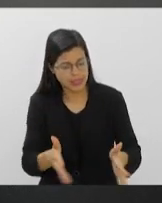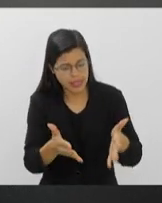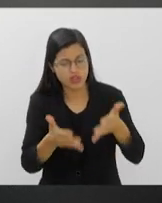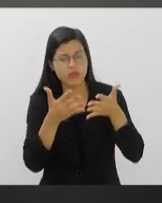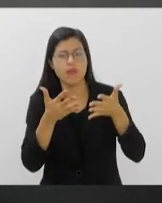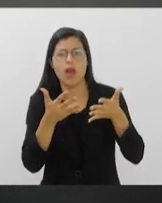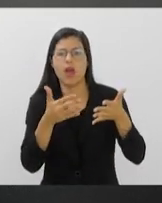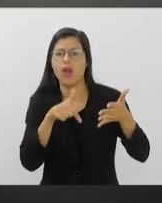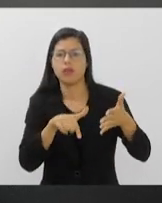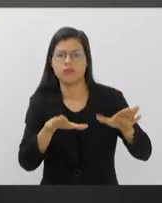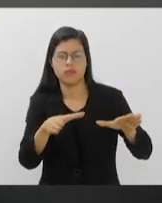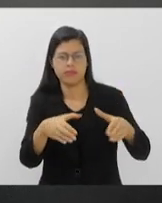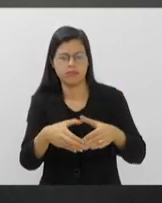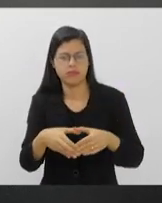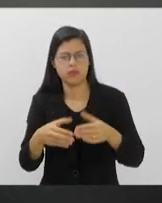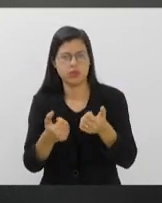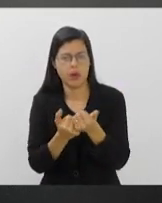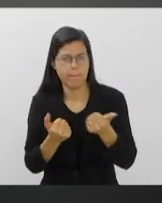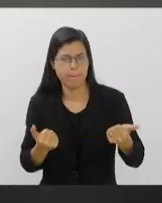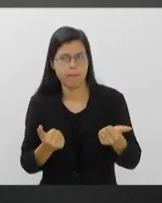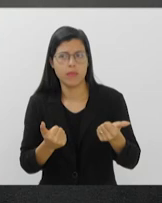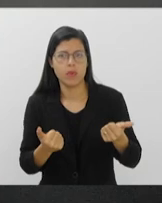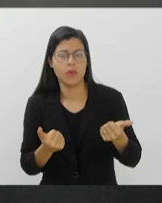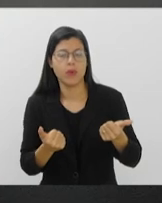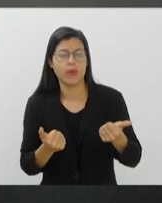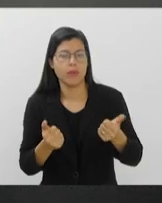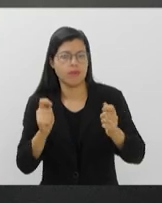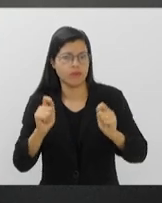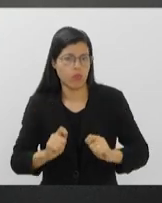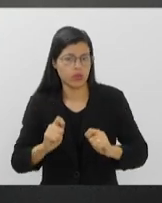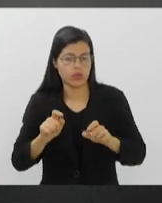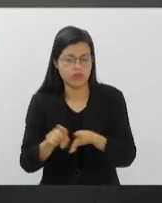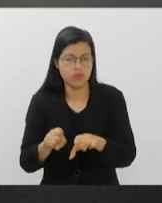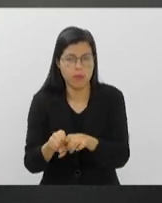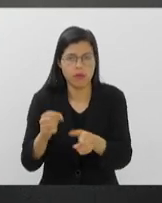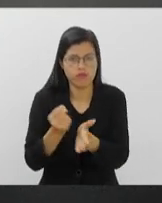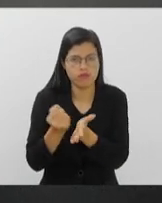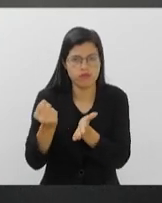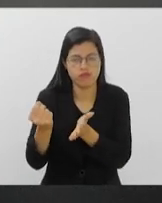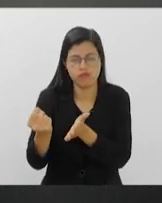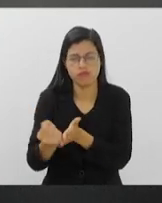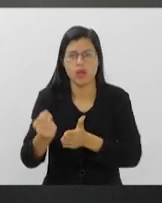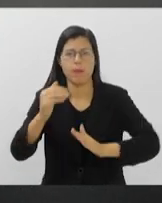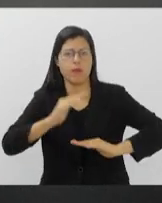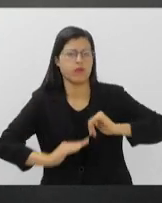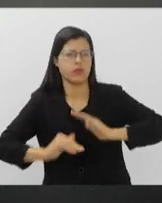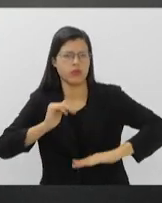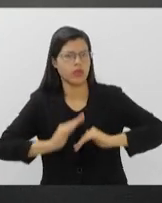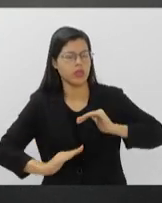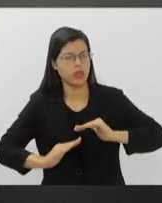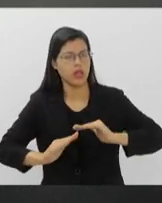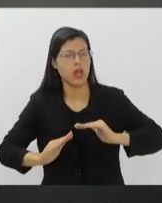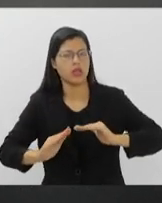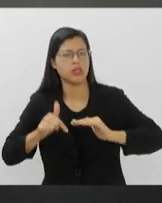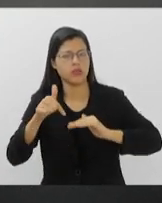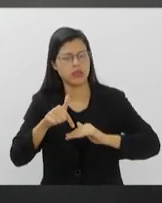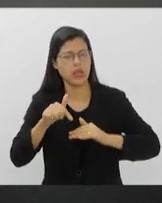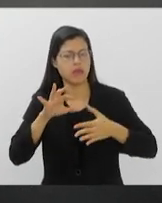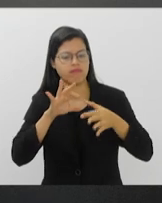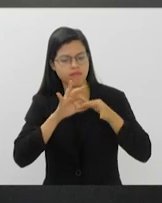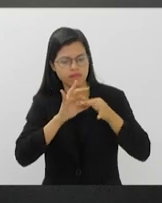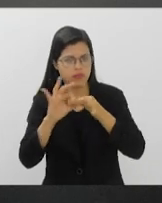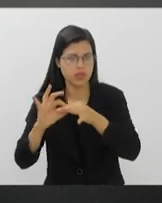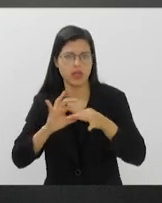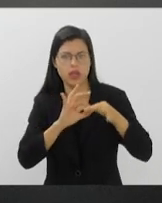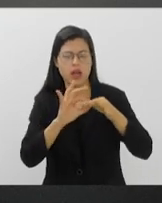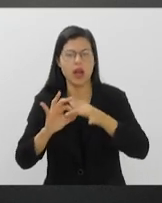esses grupos de apoi para que também possam contratar mais profissionais estarem ali alinhados com a vara da